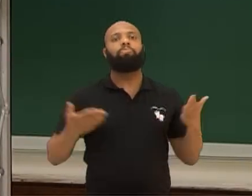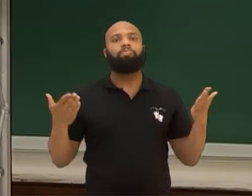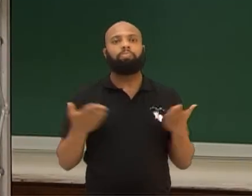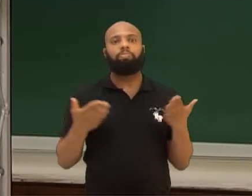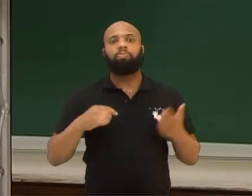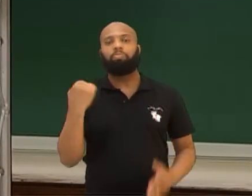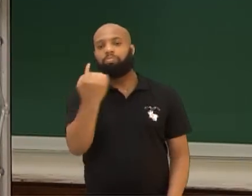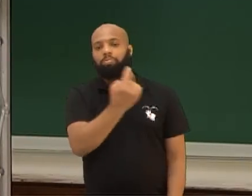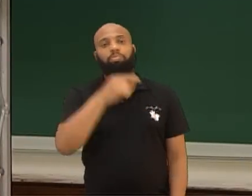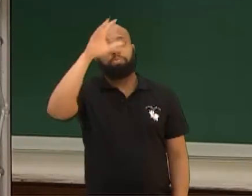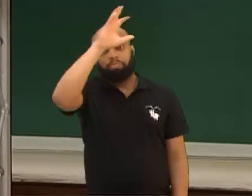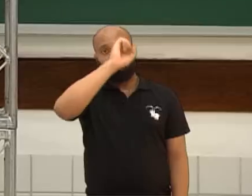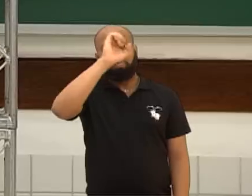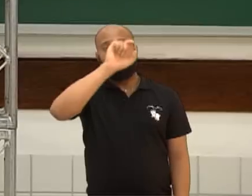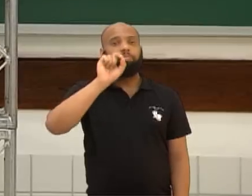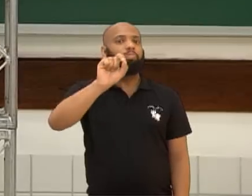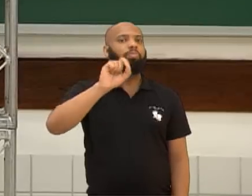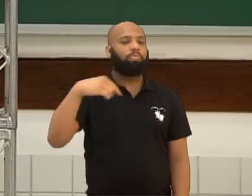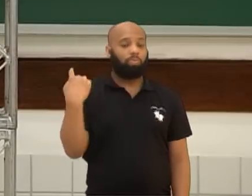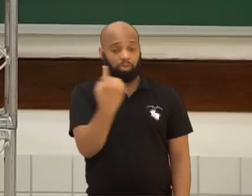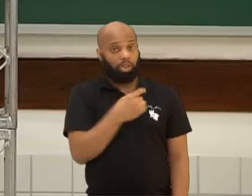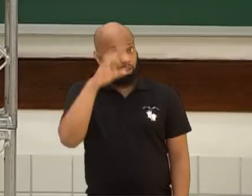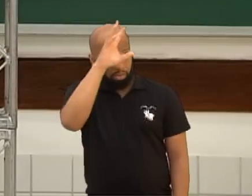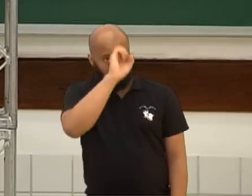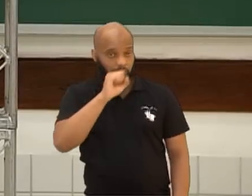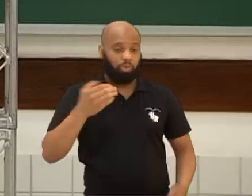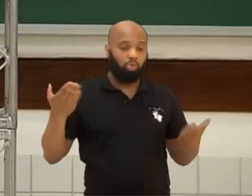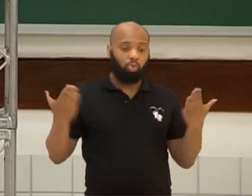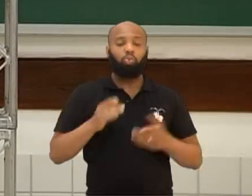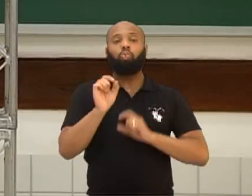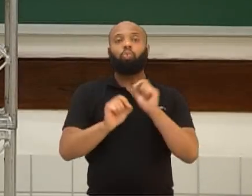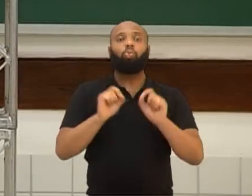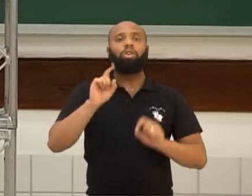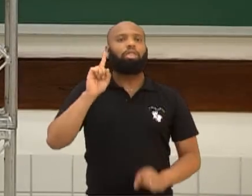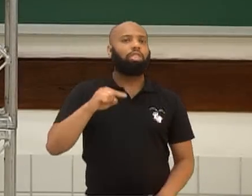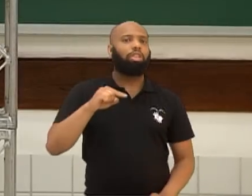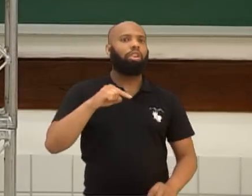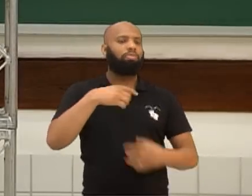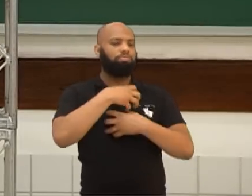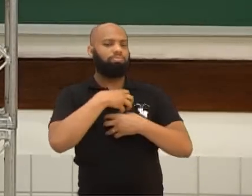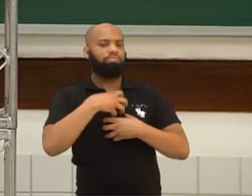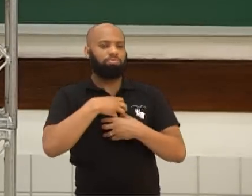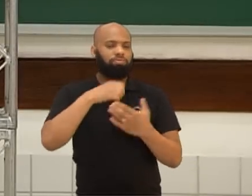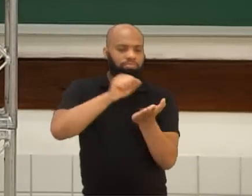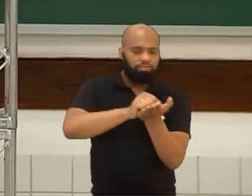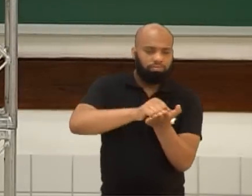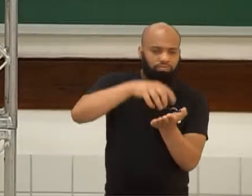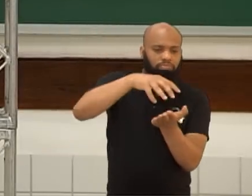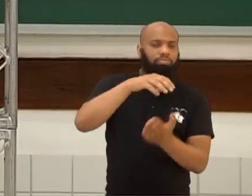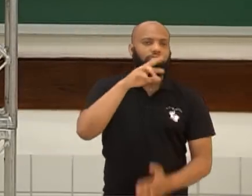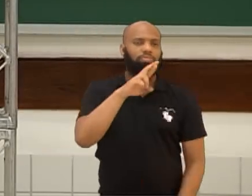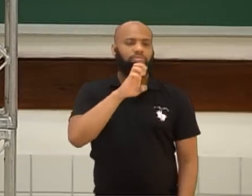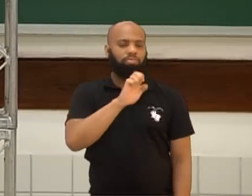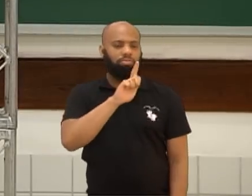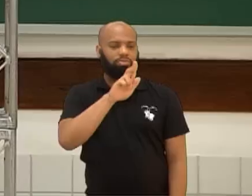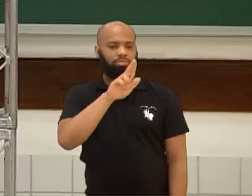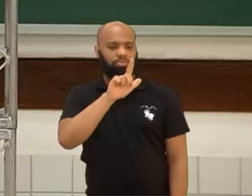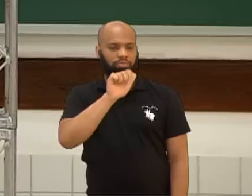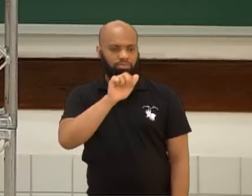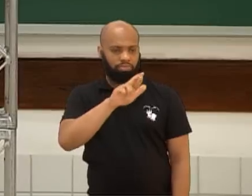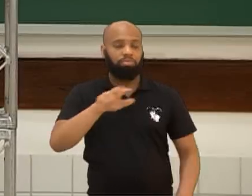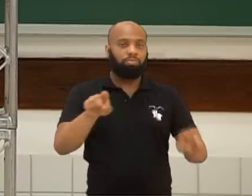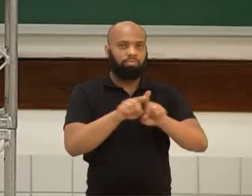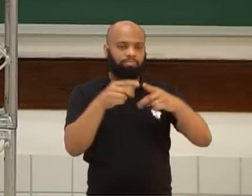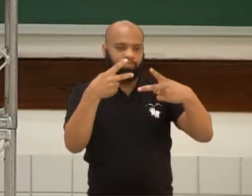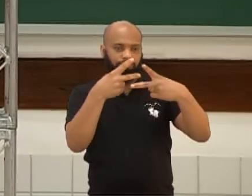que nós vimos na aula de hoje? Então, hoje nós vimos o que é um polígono regular. Nós vimos a soma do triângulo equilátero, que nós